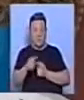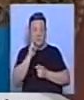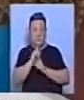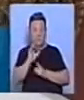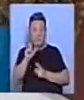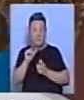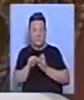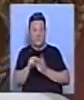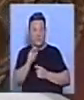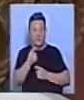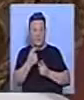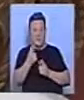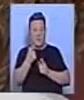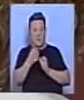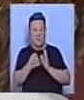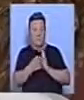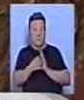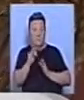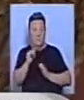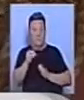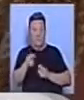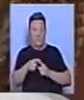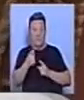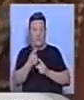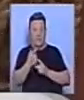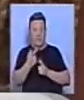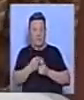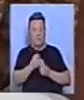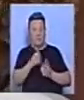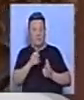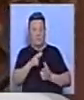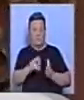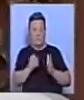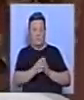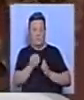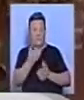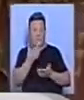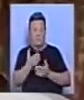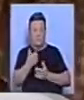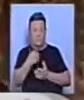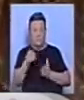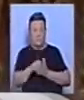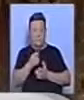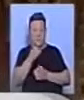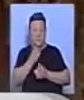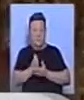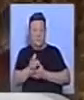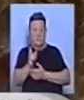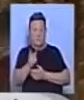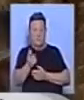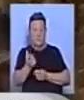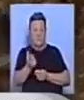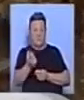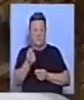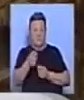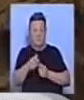estava no centro as armas flip com as armas de portugal em cima como foi então é negociado que nós ficamos aqui através da qe o